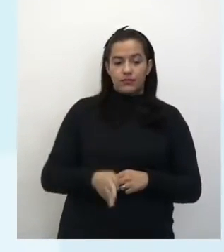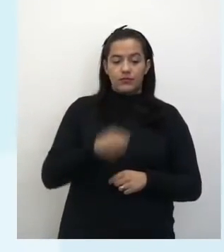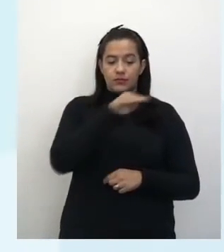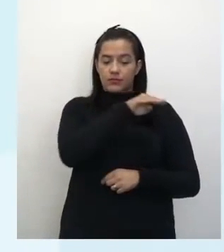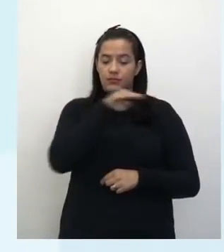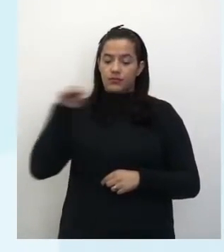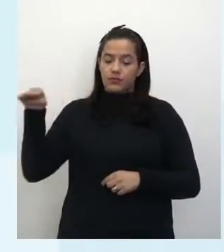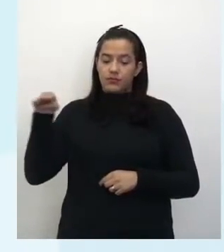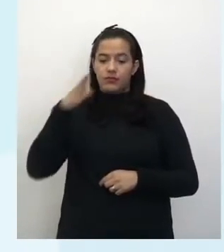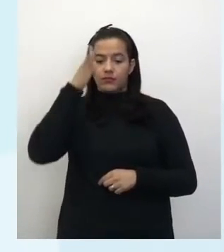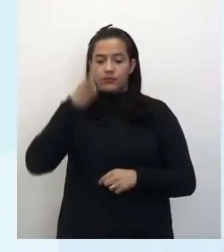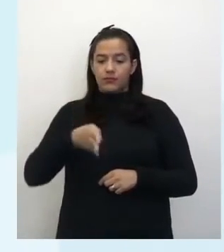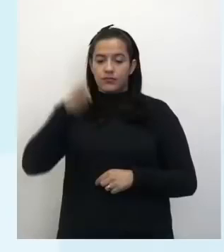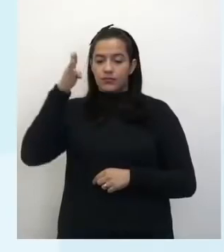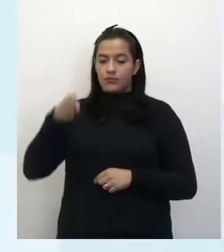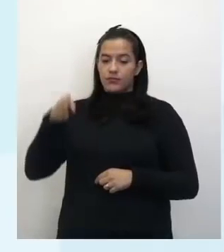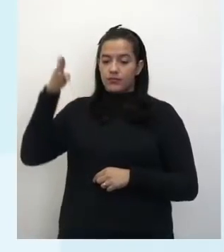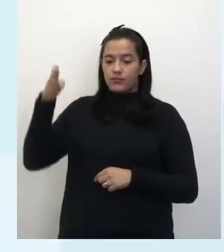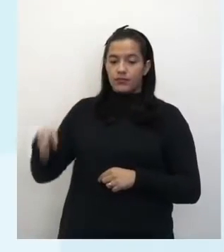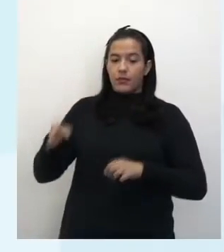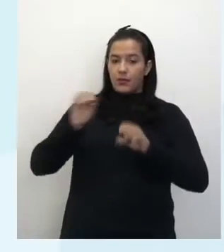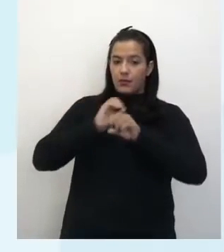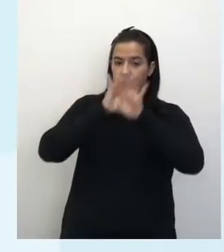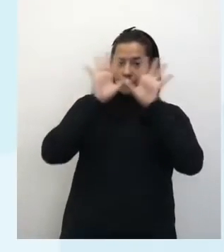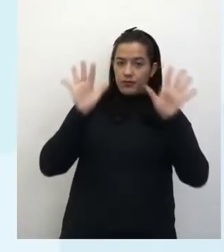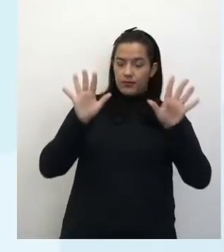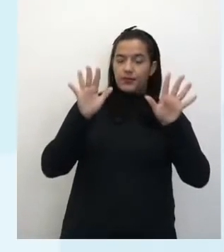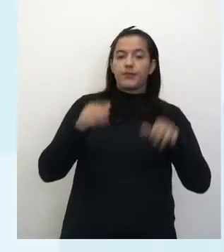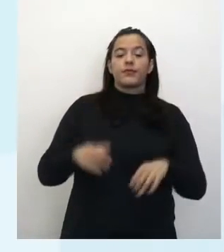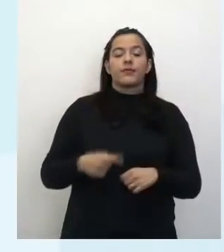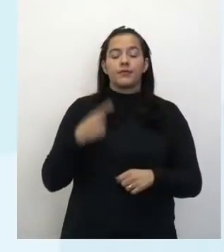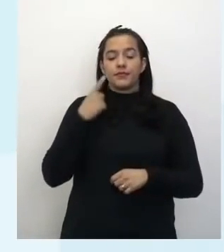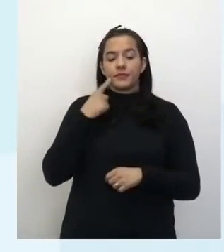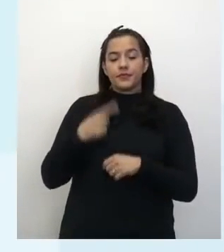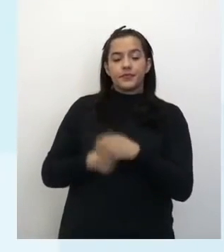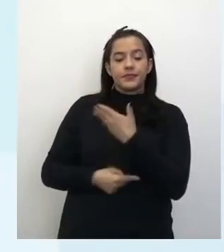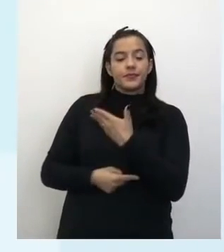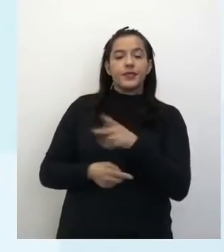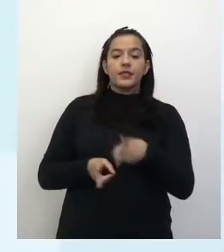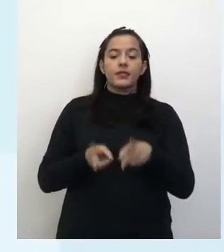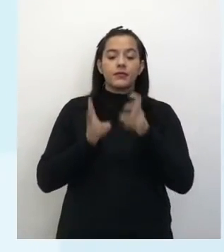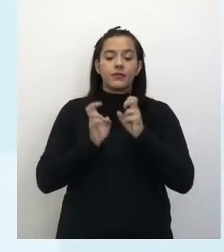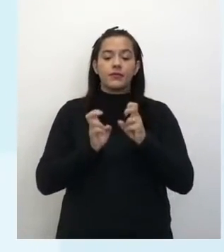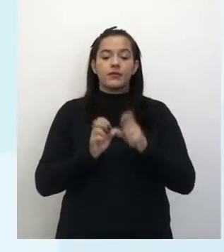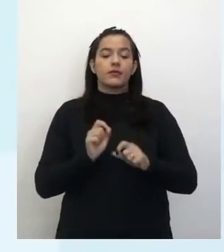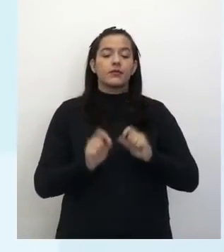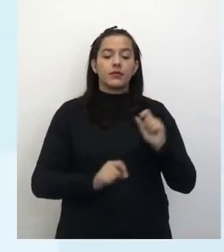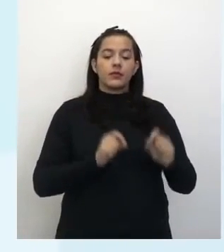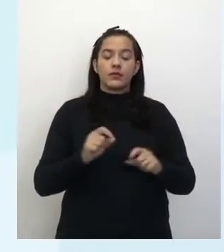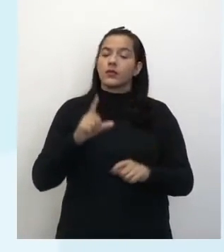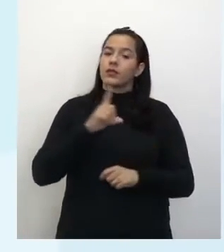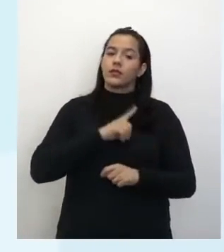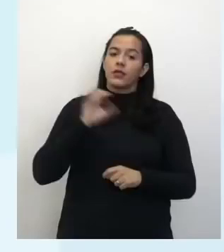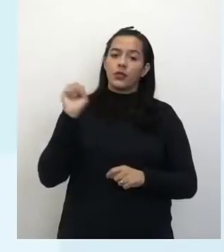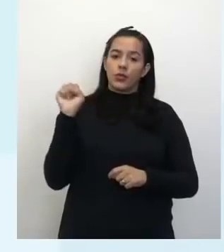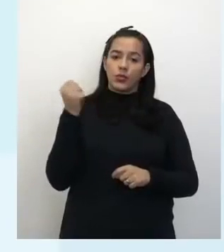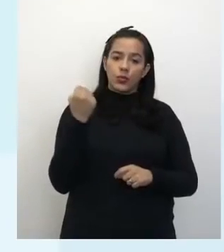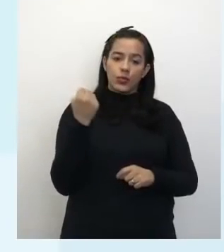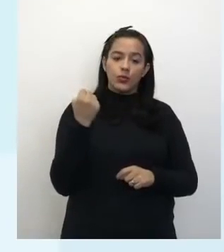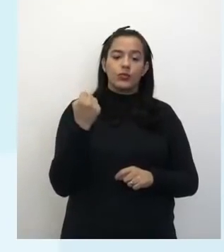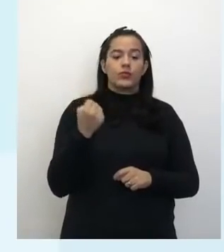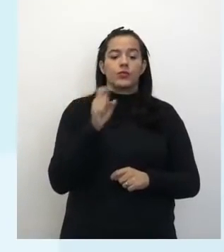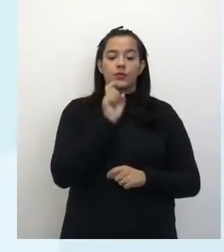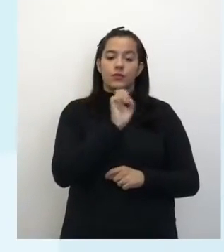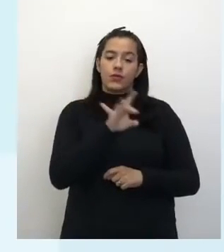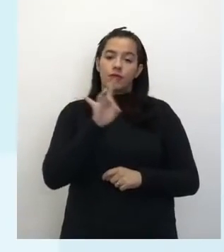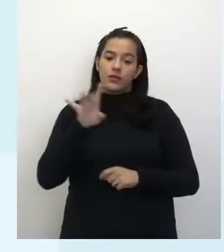vou fazer uns riscos aqui, até para ficar mais evidente, ó, nesse rosa aí, o que a gente percebe? Que nós temos 8 quadradinhos, né? Como cada